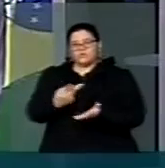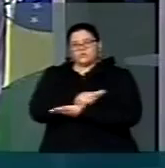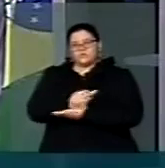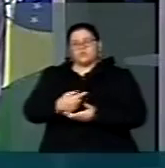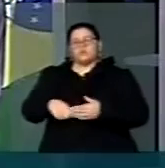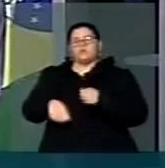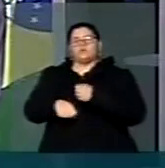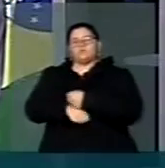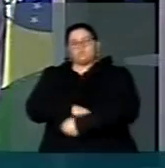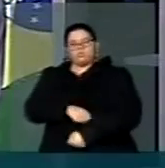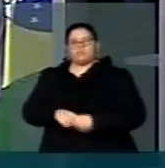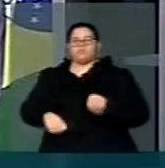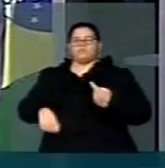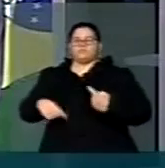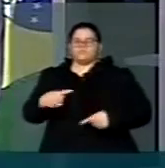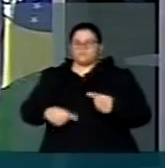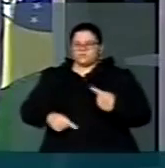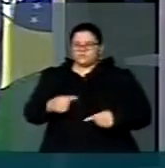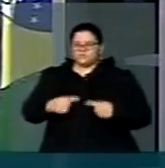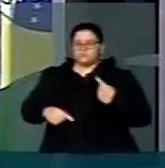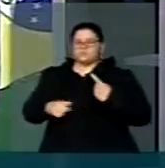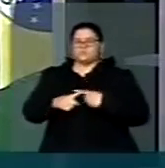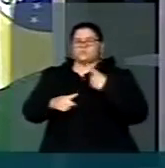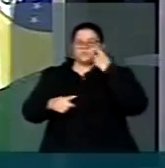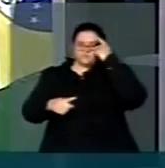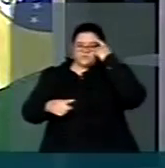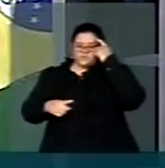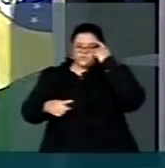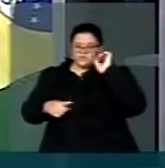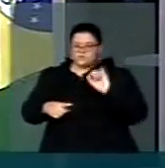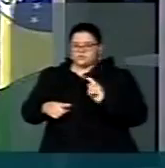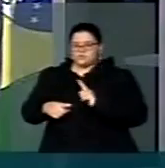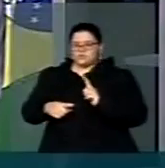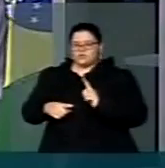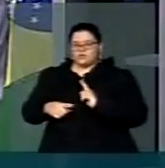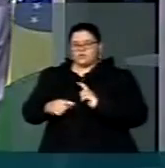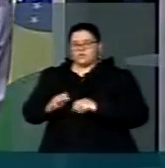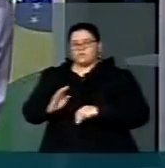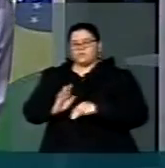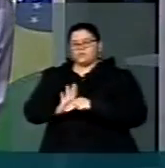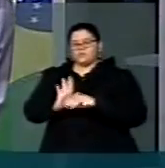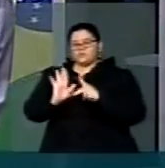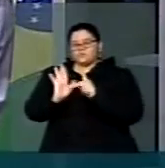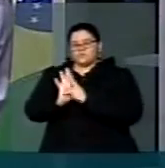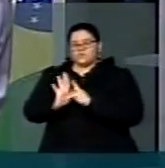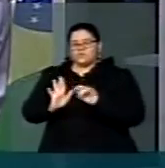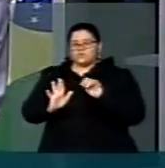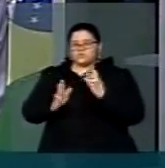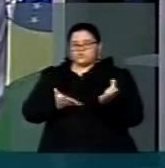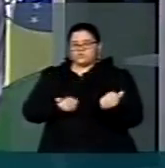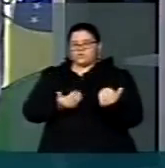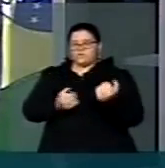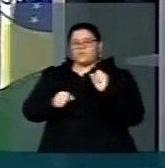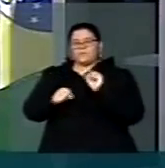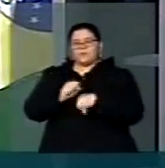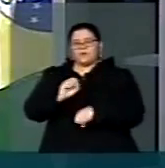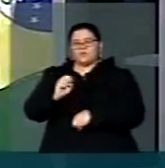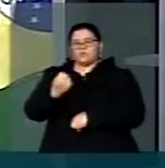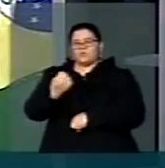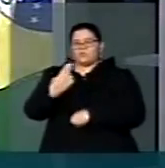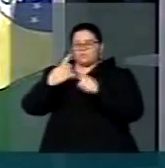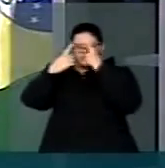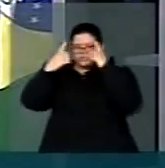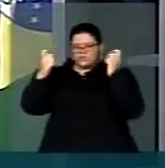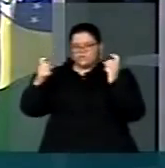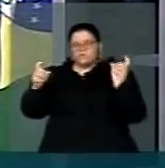exaustivamente, pois devemos refletir se estamos criando uma medida mais duradoura para jovens que matam e estupram, da mesma forma que